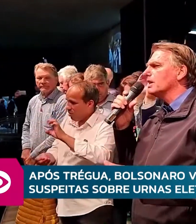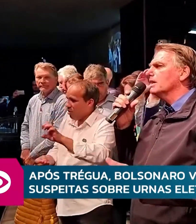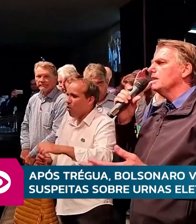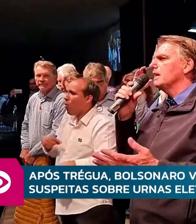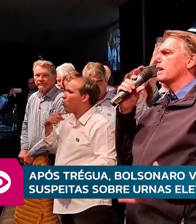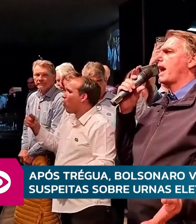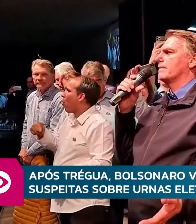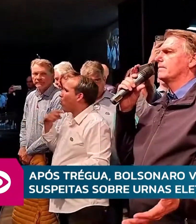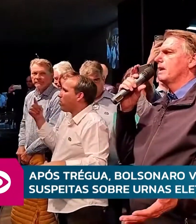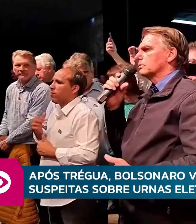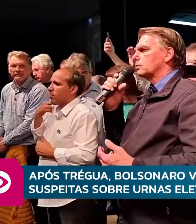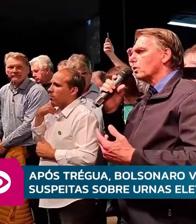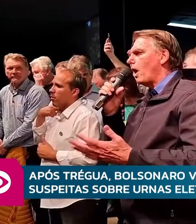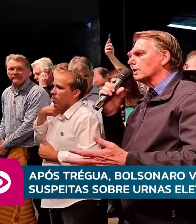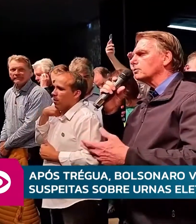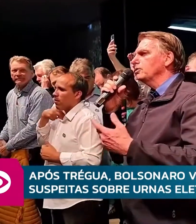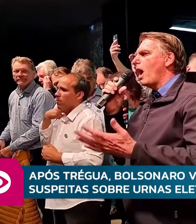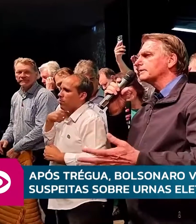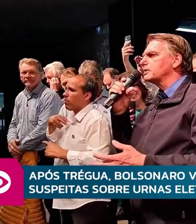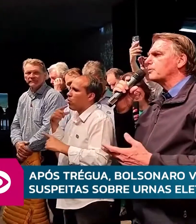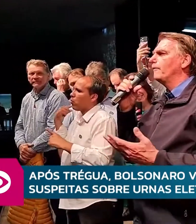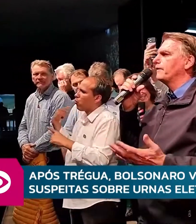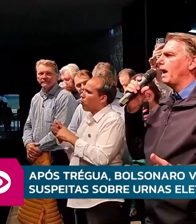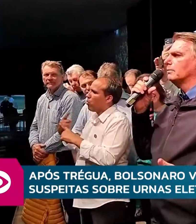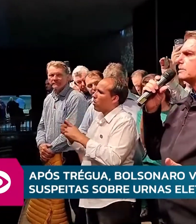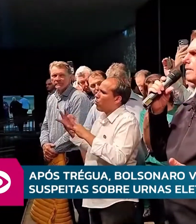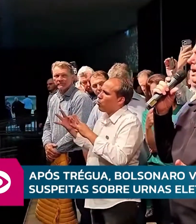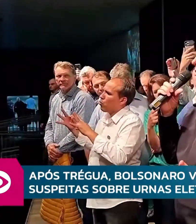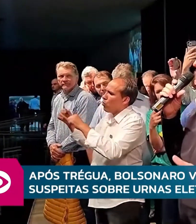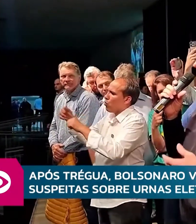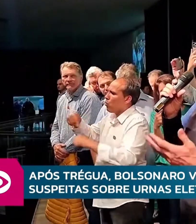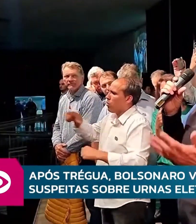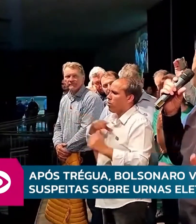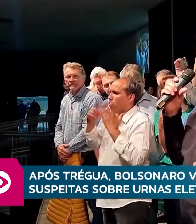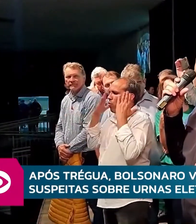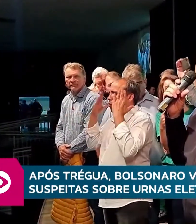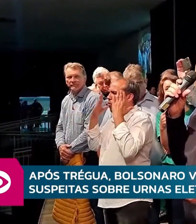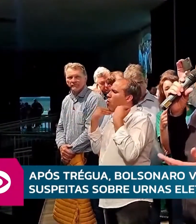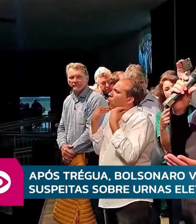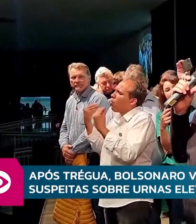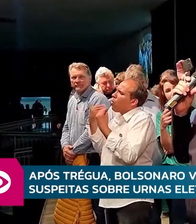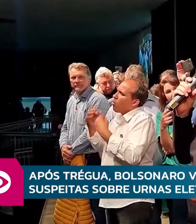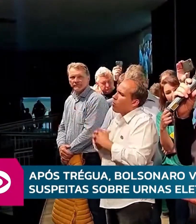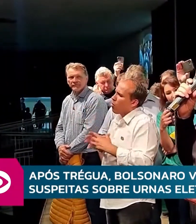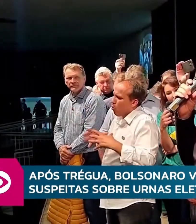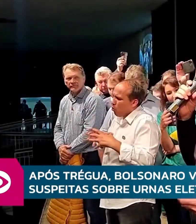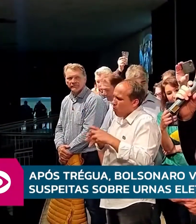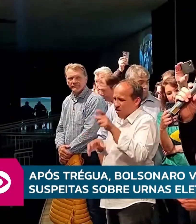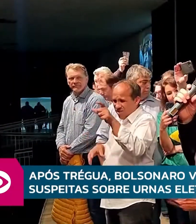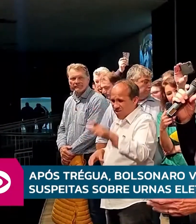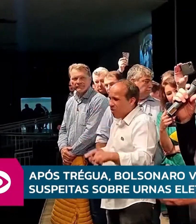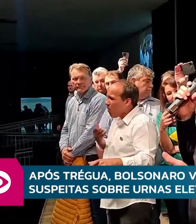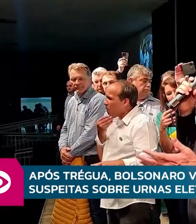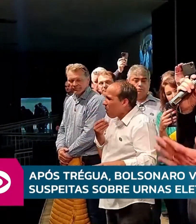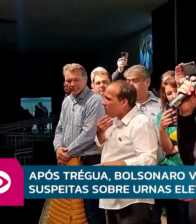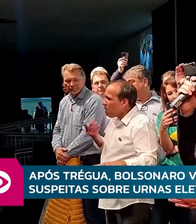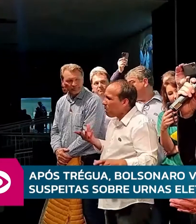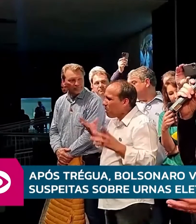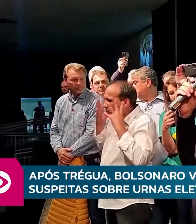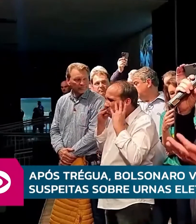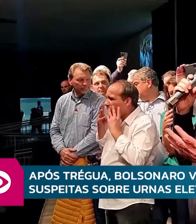consegue reunir ninguém. Todos nós desconfiamos. Como pode aquele cara ter